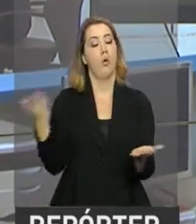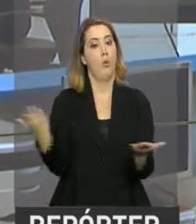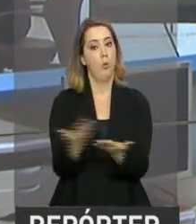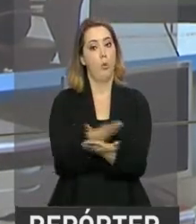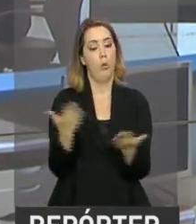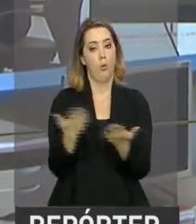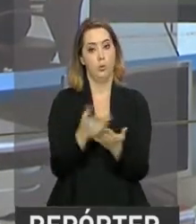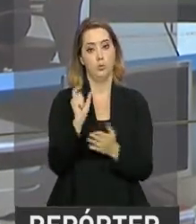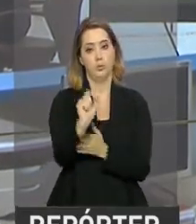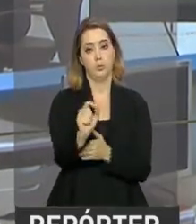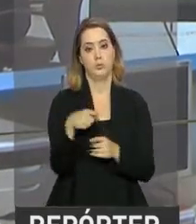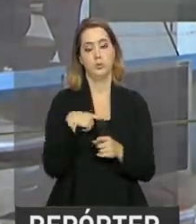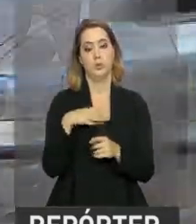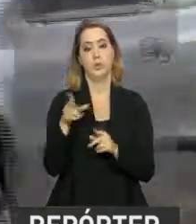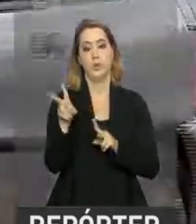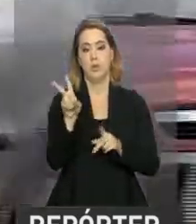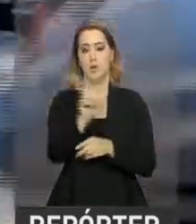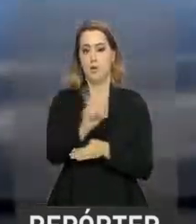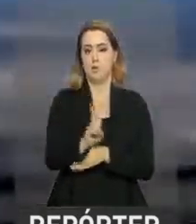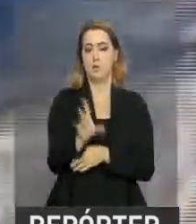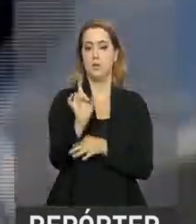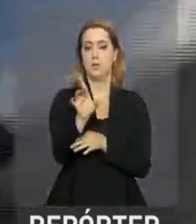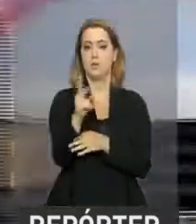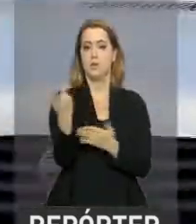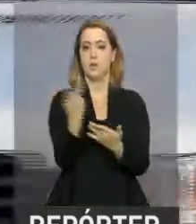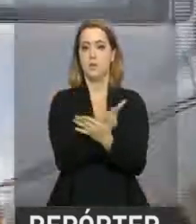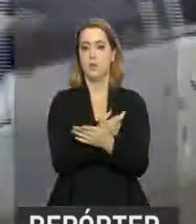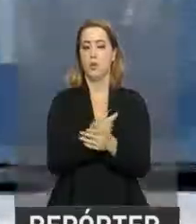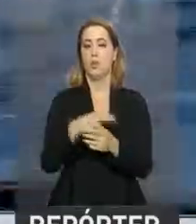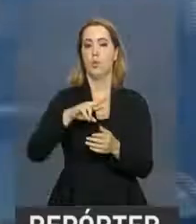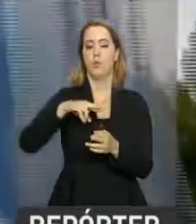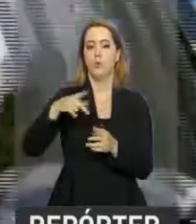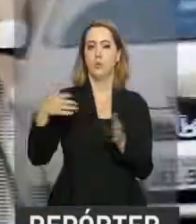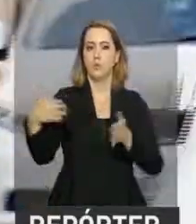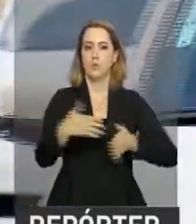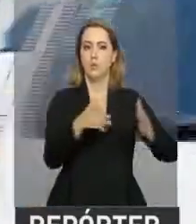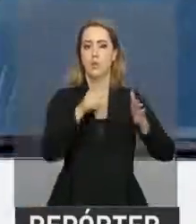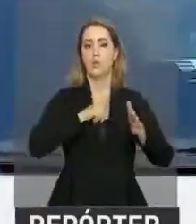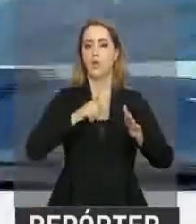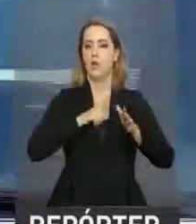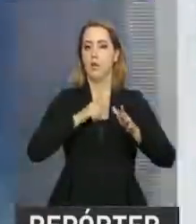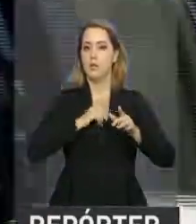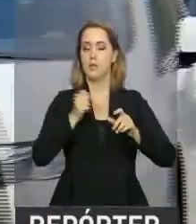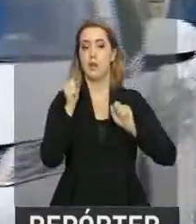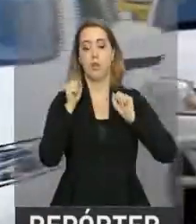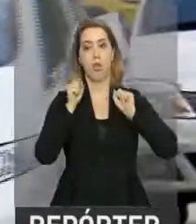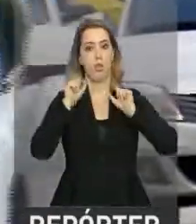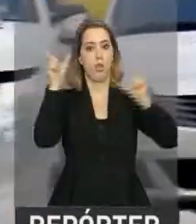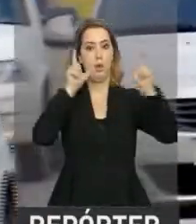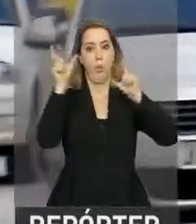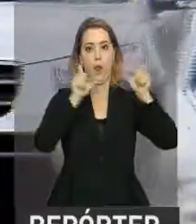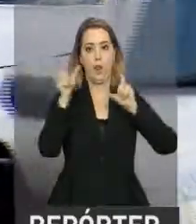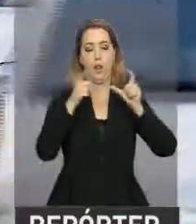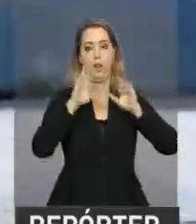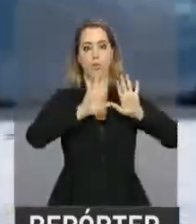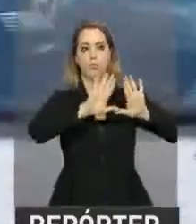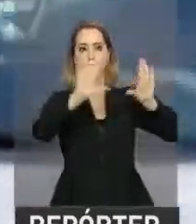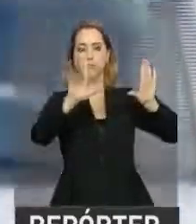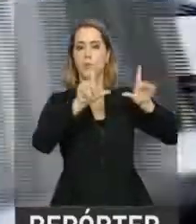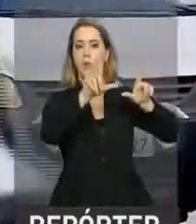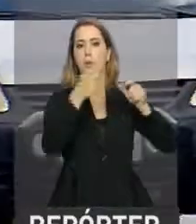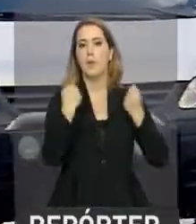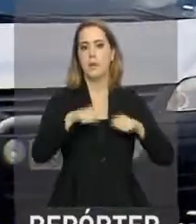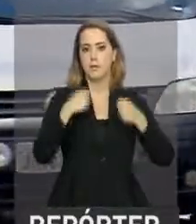hoje a fiscalização só será feita em rodovias que tenham sinalização adequada à lei federal determina que o farol seja